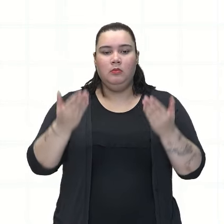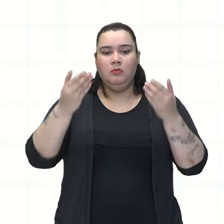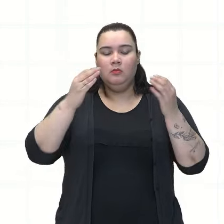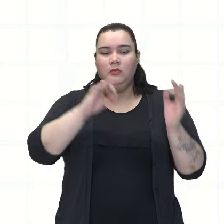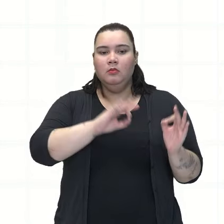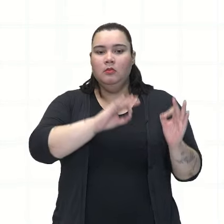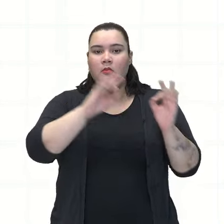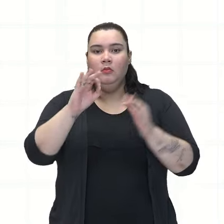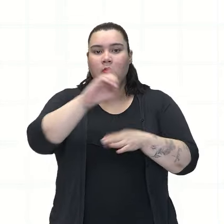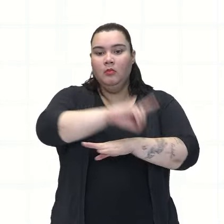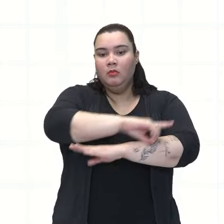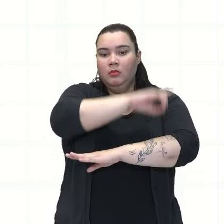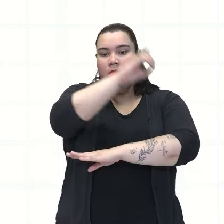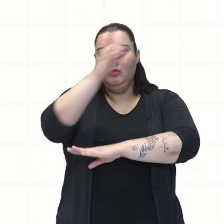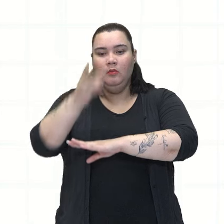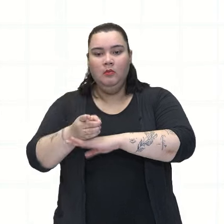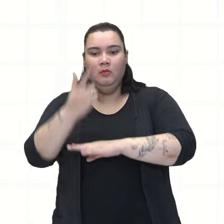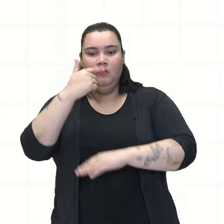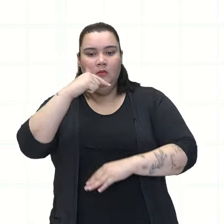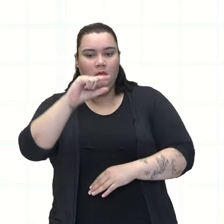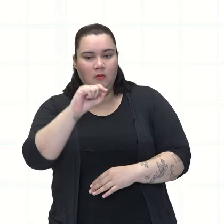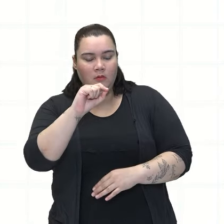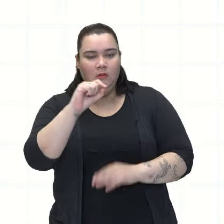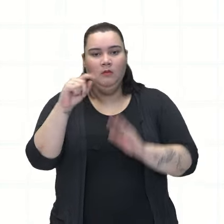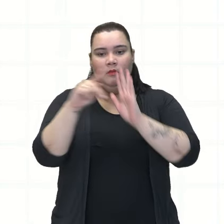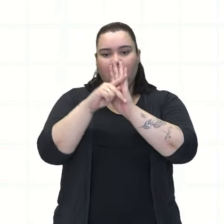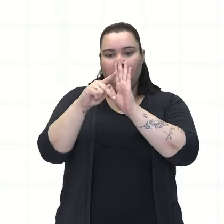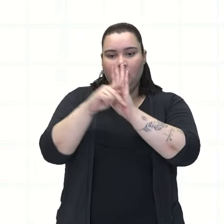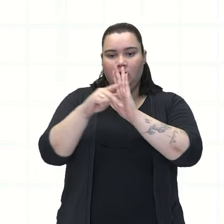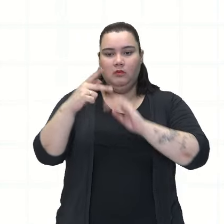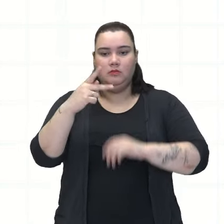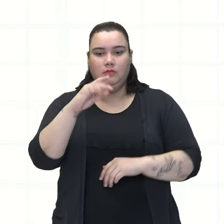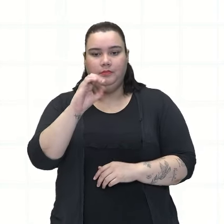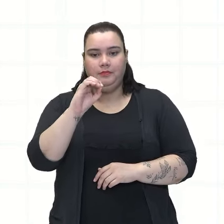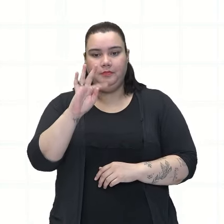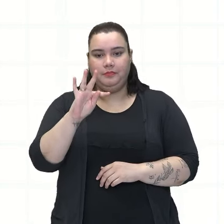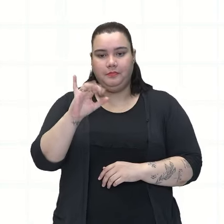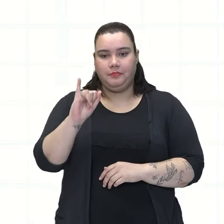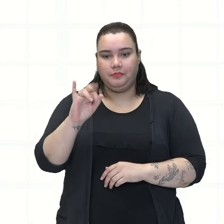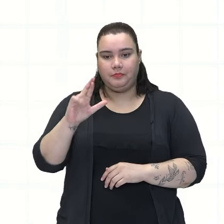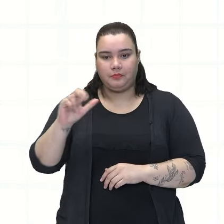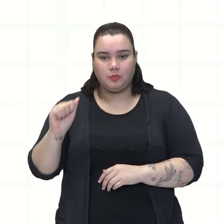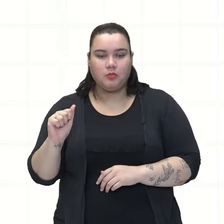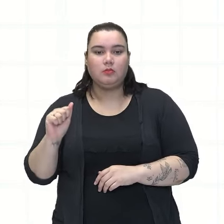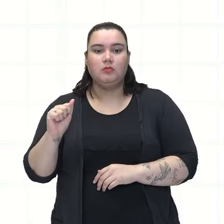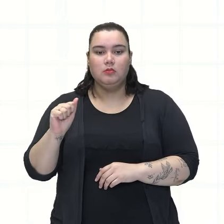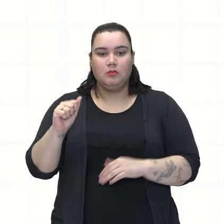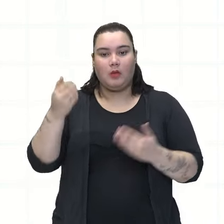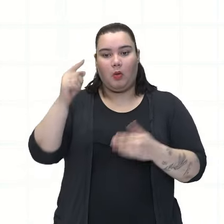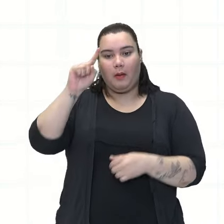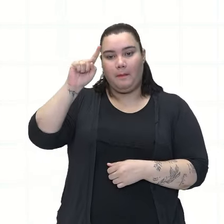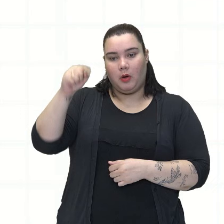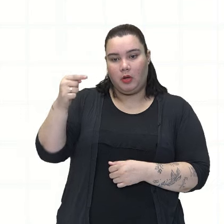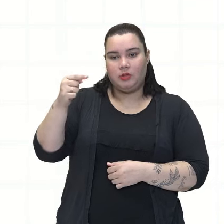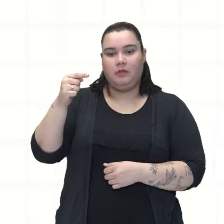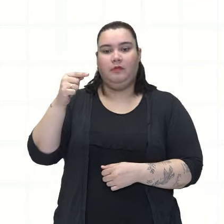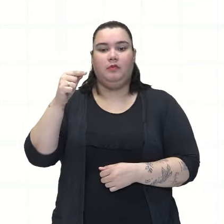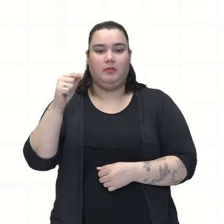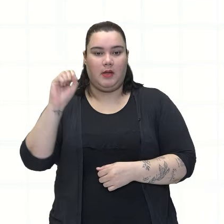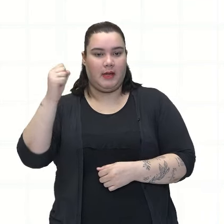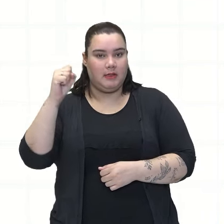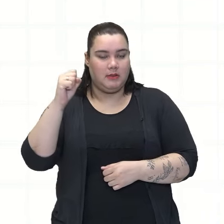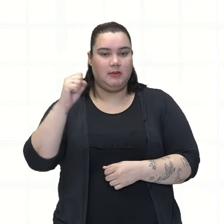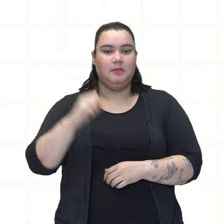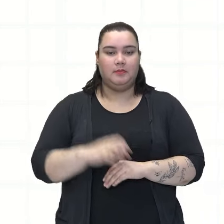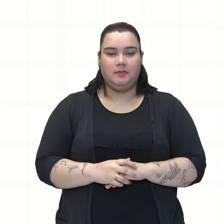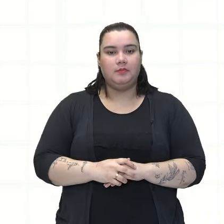da Potira. Onde é que está esse da? Esse da em inglês, esse apóstrofo S, certo? Se a